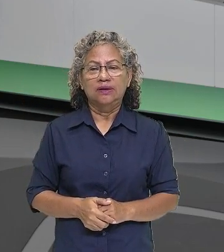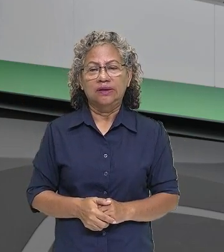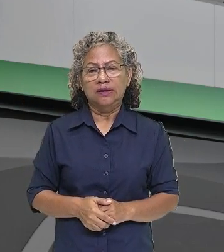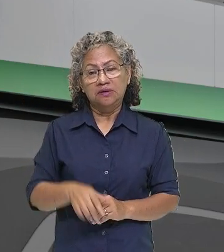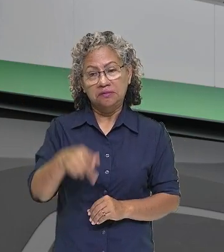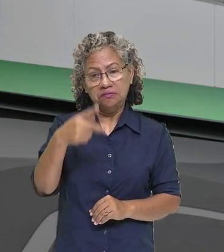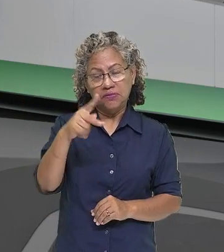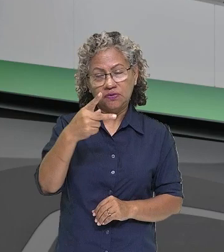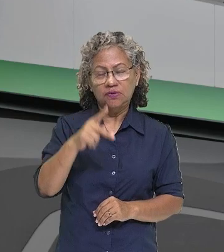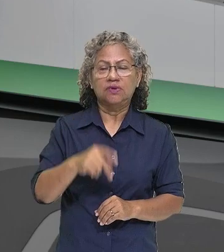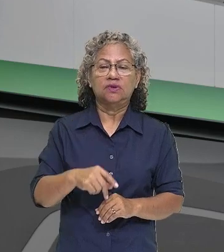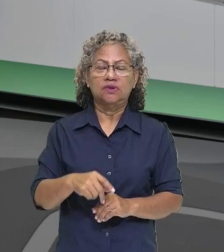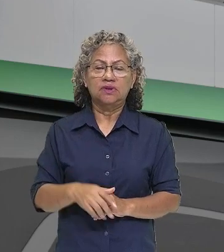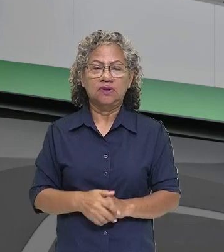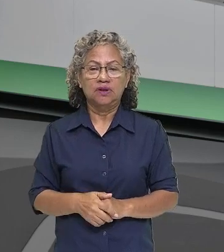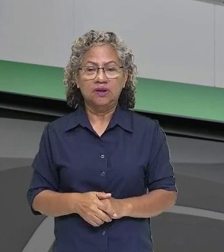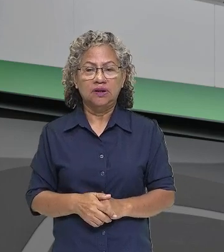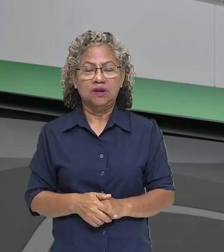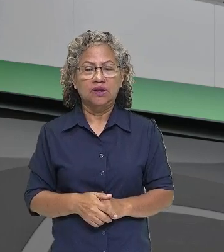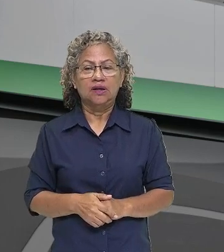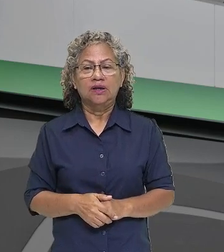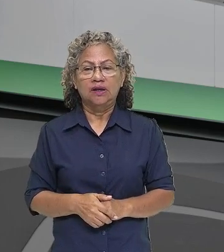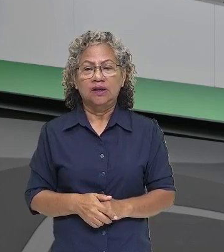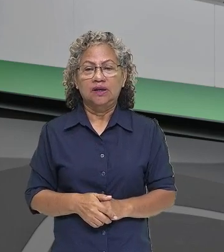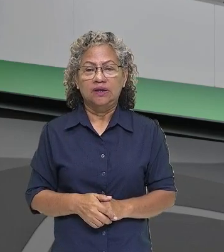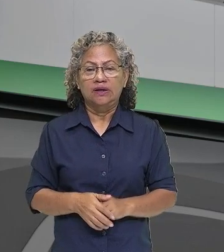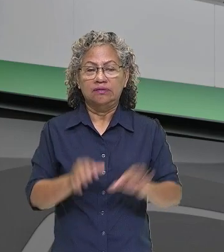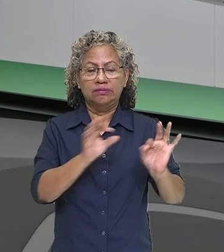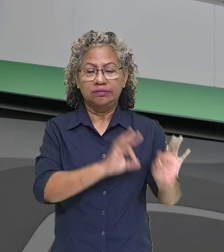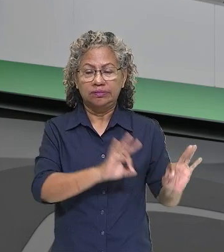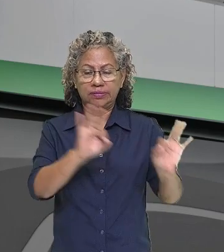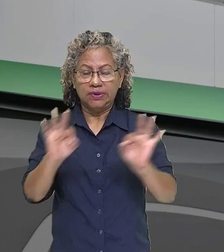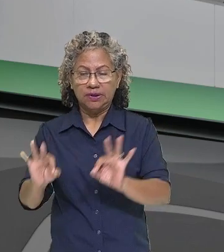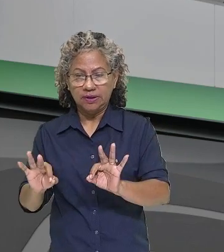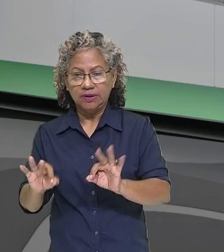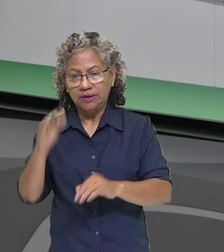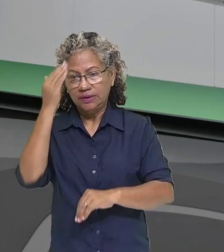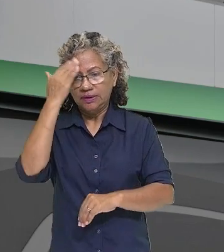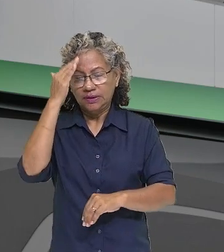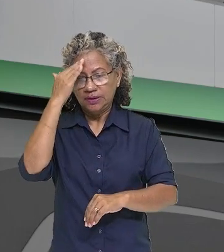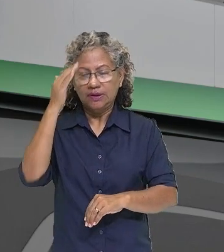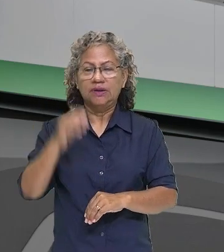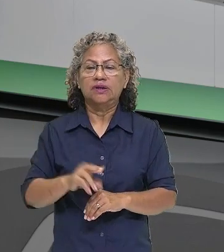leis aí, que também servem para o nosso cotidiano. Por aqui eu